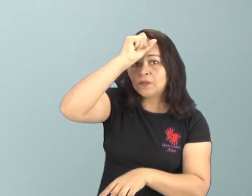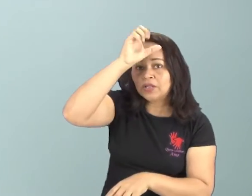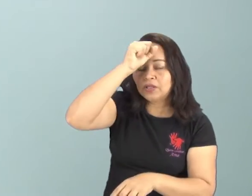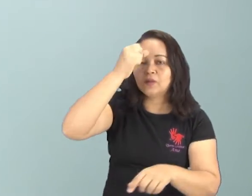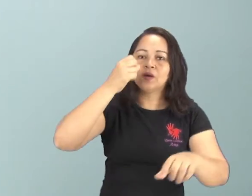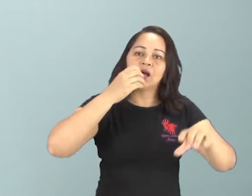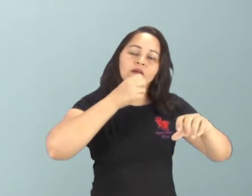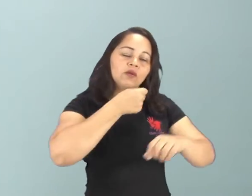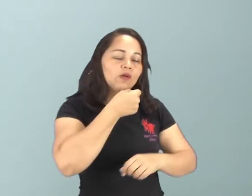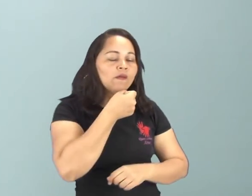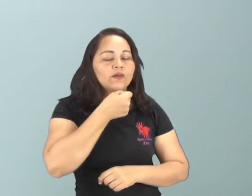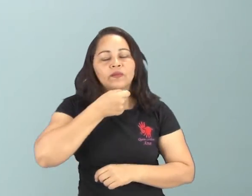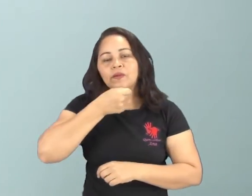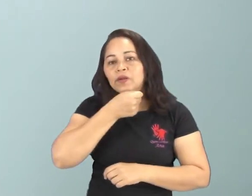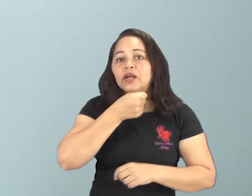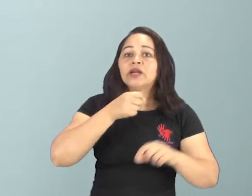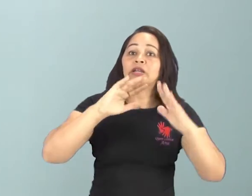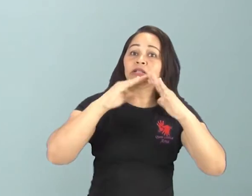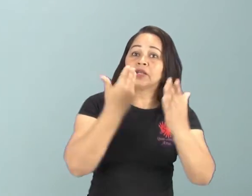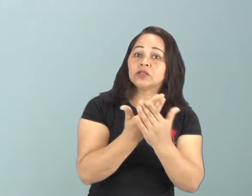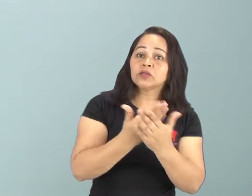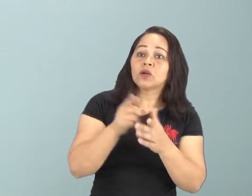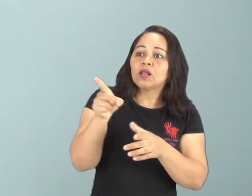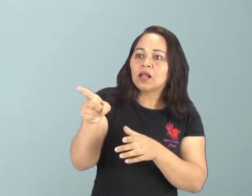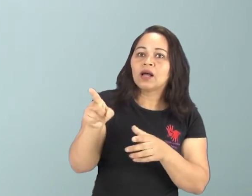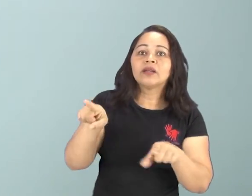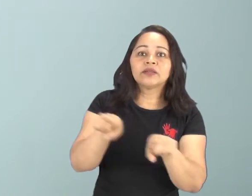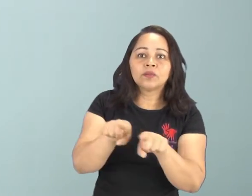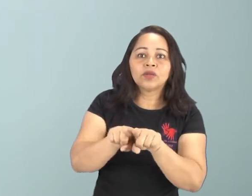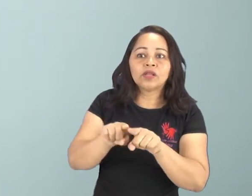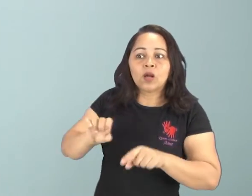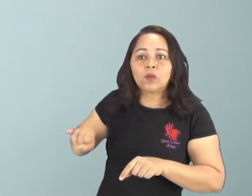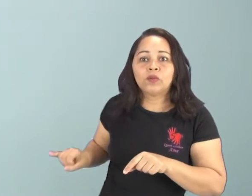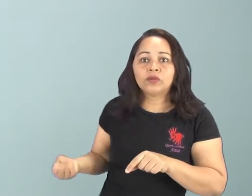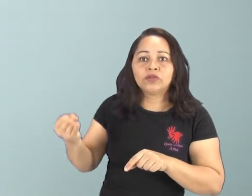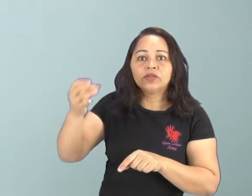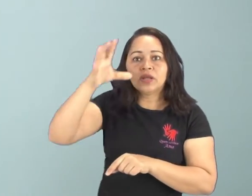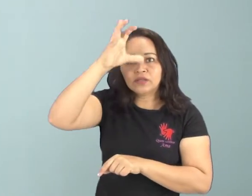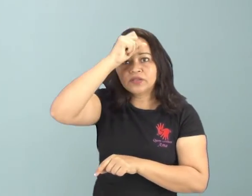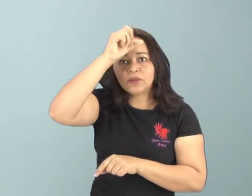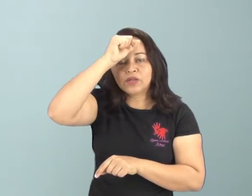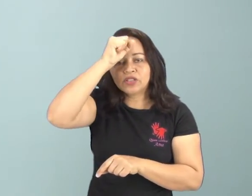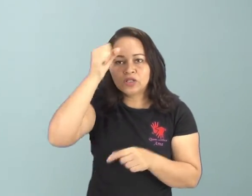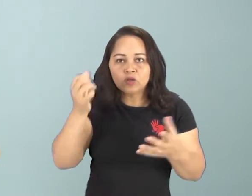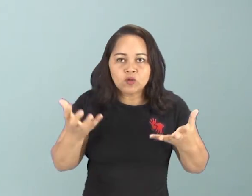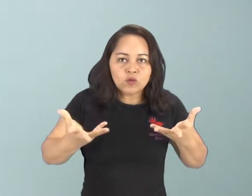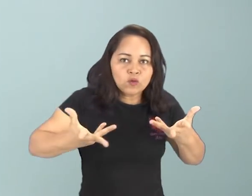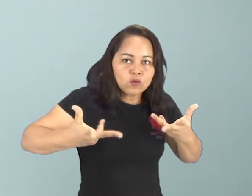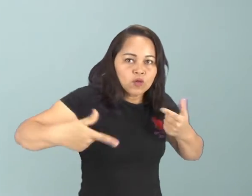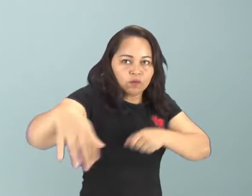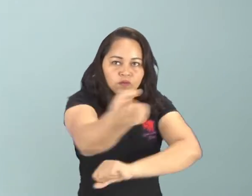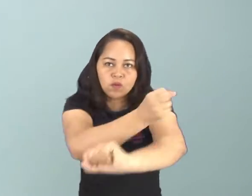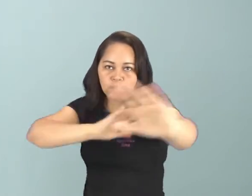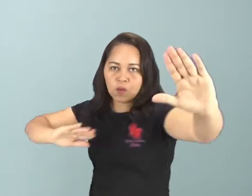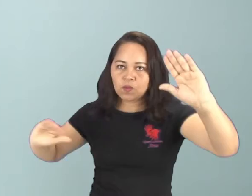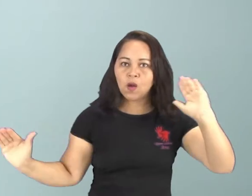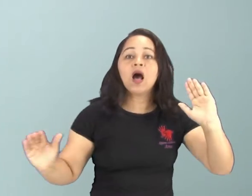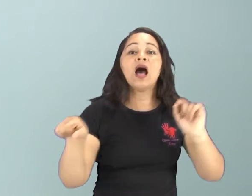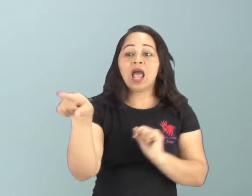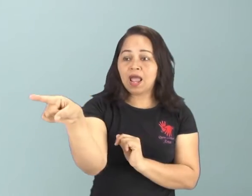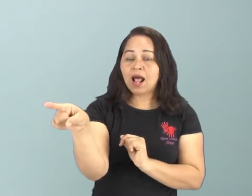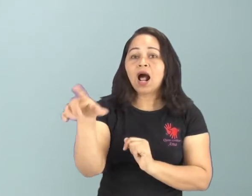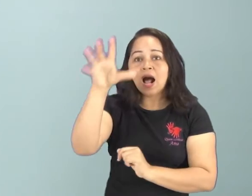música e tal, nessa escola ele também teve a oportunidade de aprender e se aperfeiçoar na luta. E